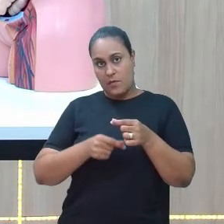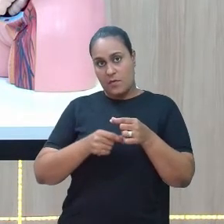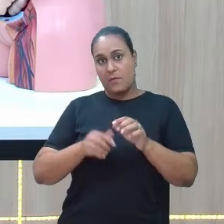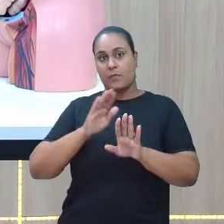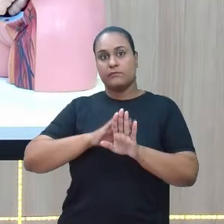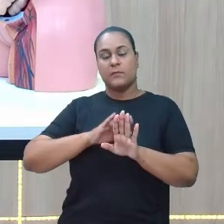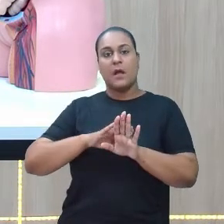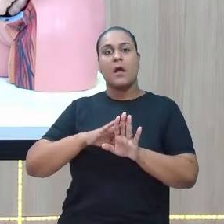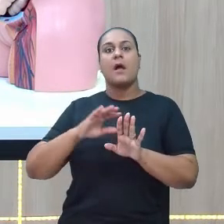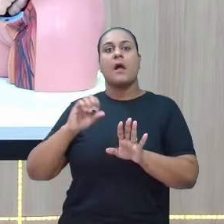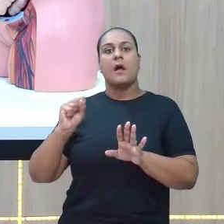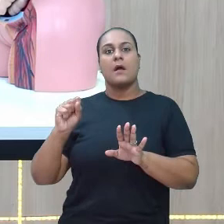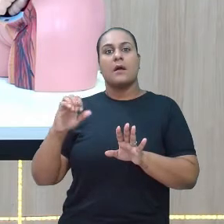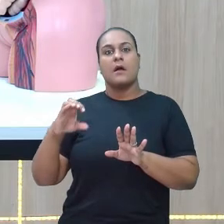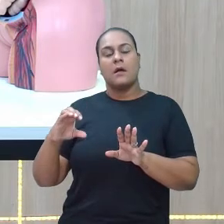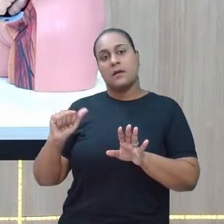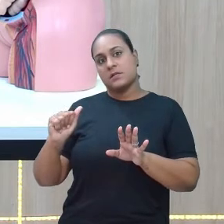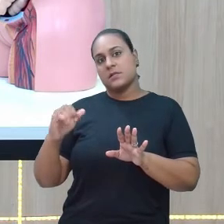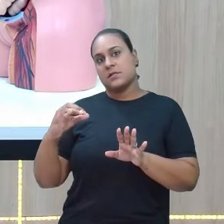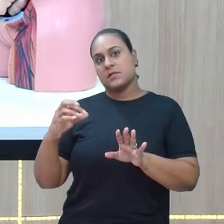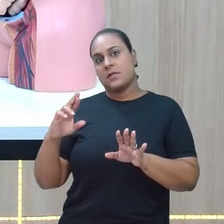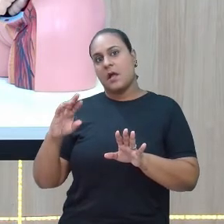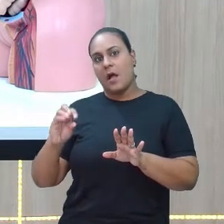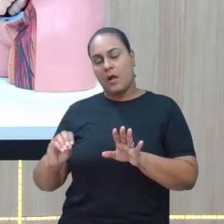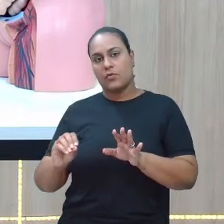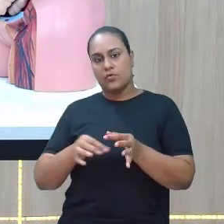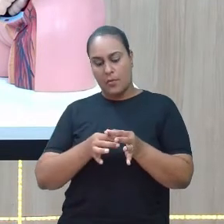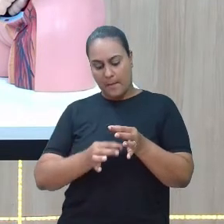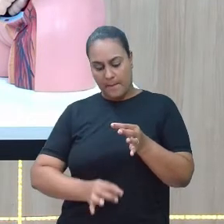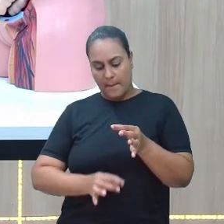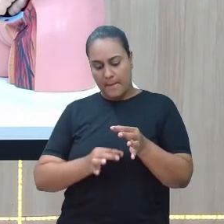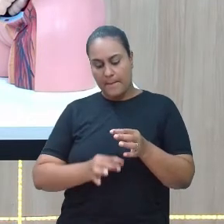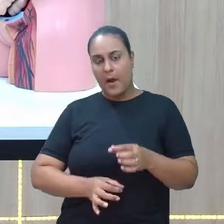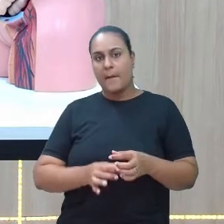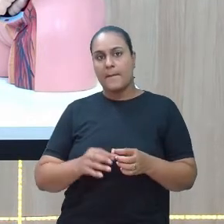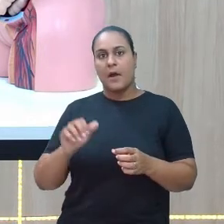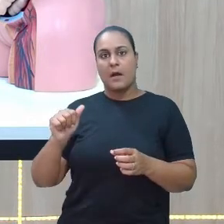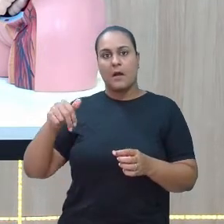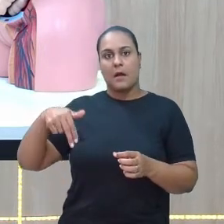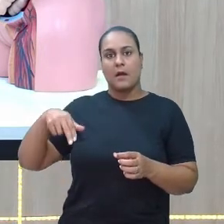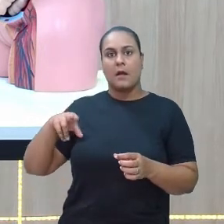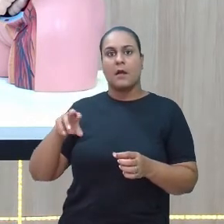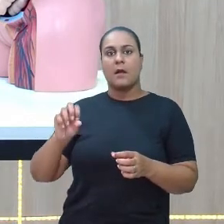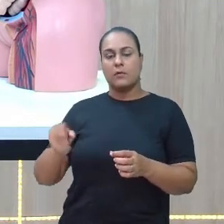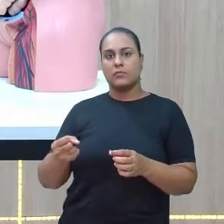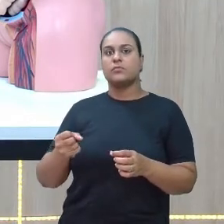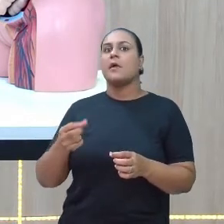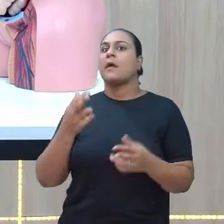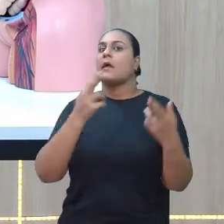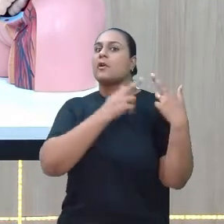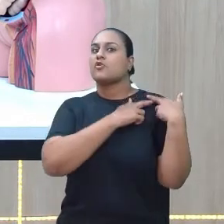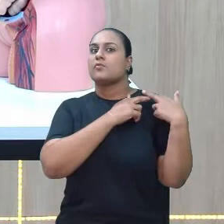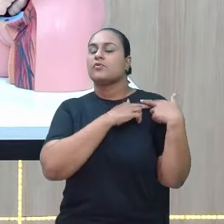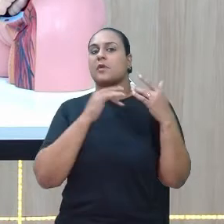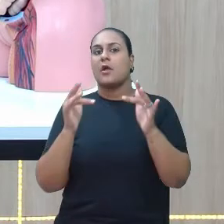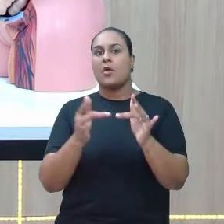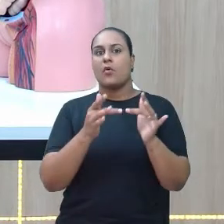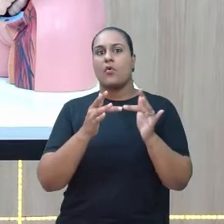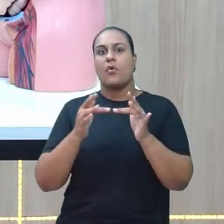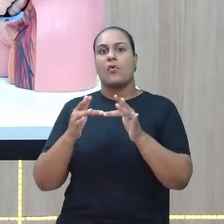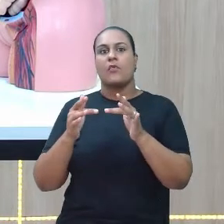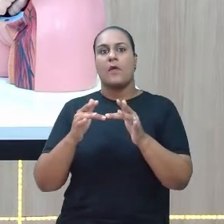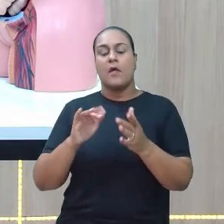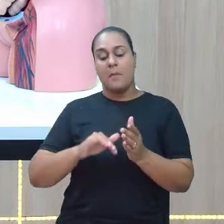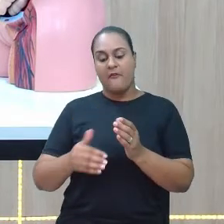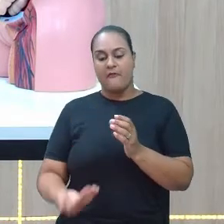sacro e desemboca no ânus. E o ânus é o responsável para ter o contato com o meio